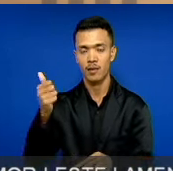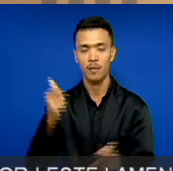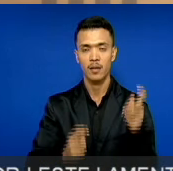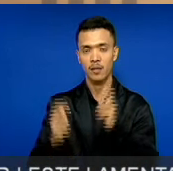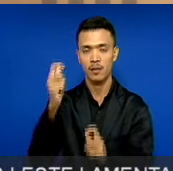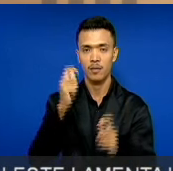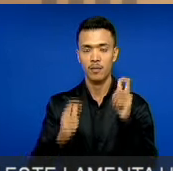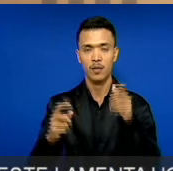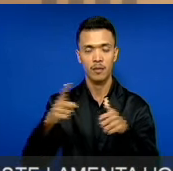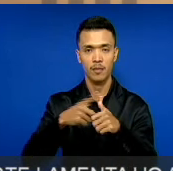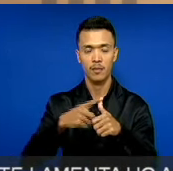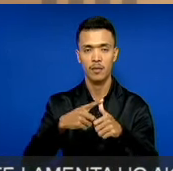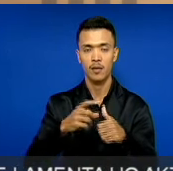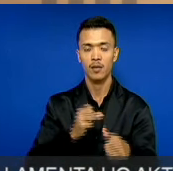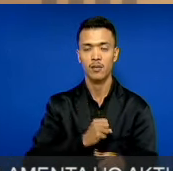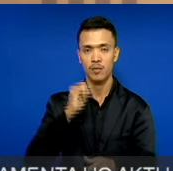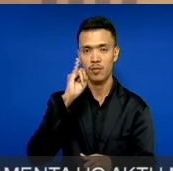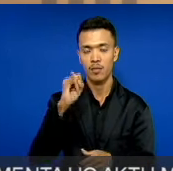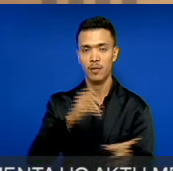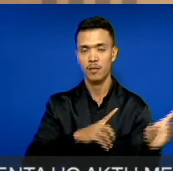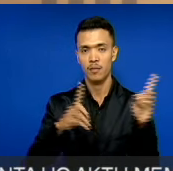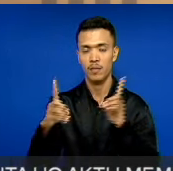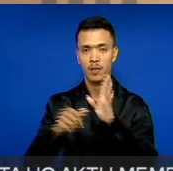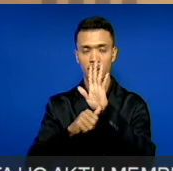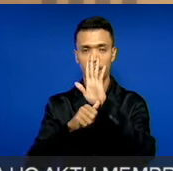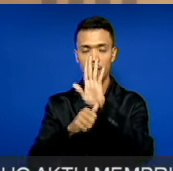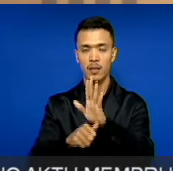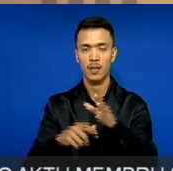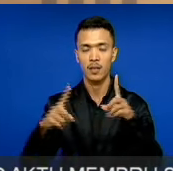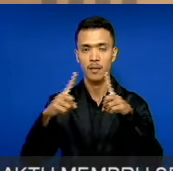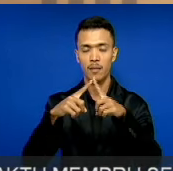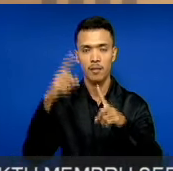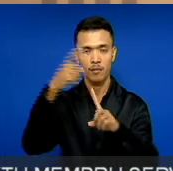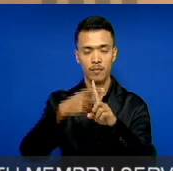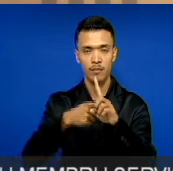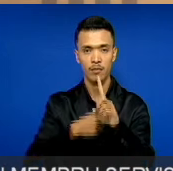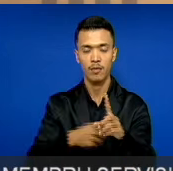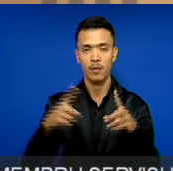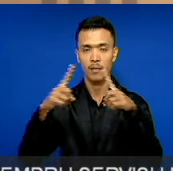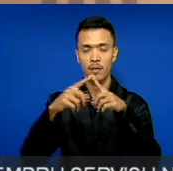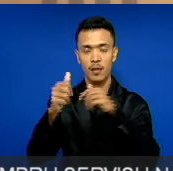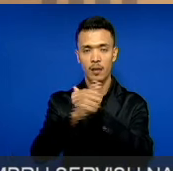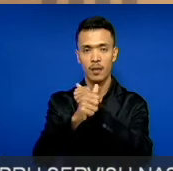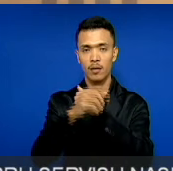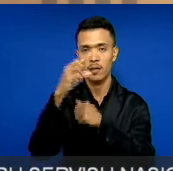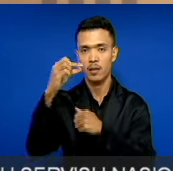Tribunal Judicial Primeira Instância SUAI aplica medida de coação à apresentação periódica ba